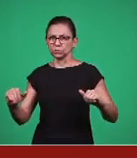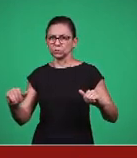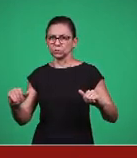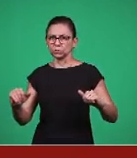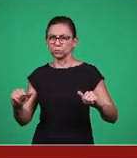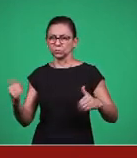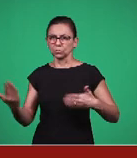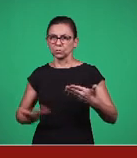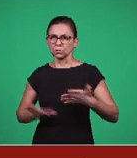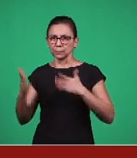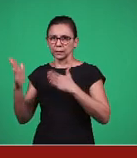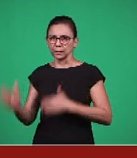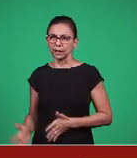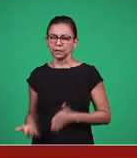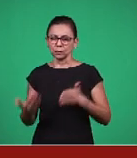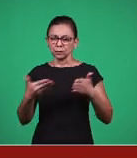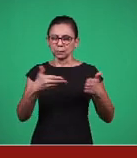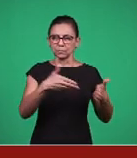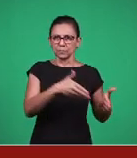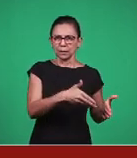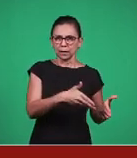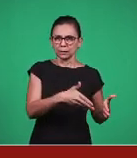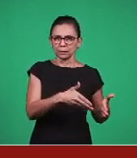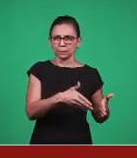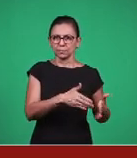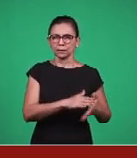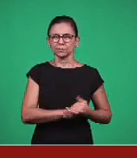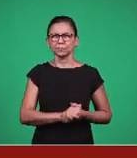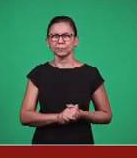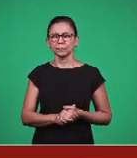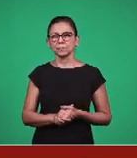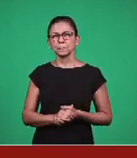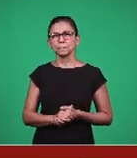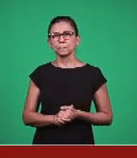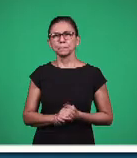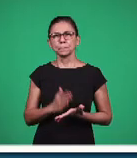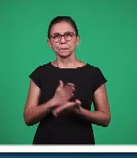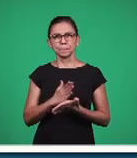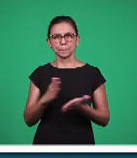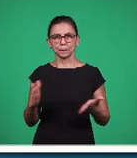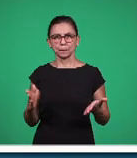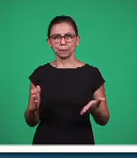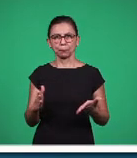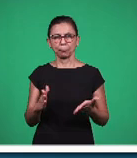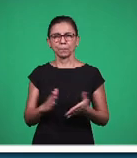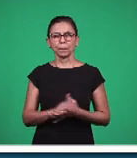Virá o senhor daquele servo, acho que acabou, né? Isso. Muito bem.